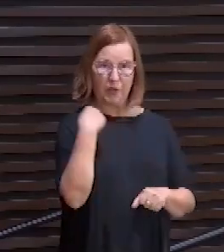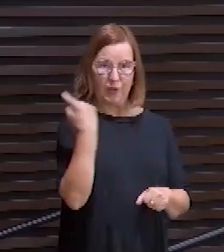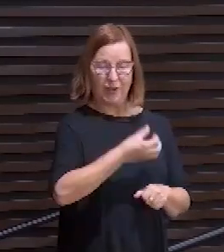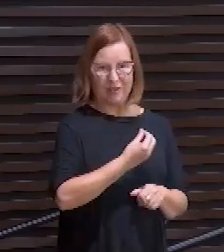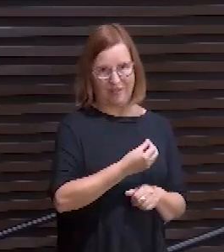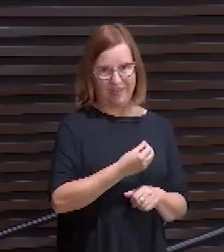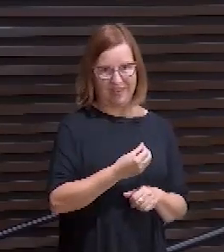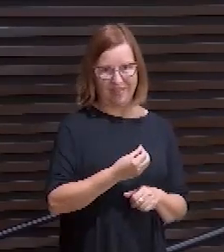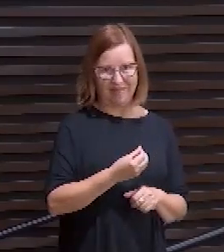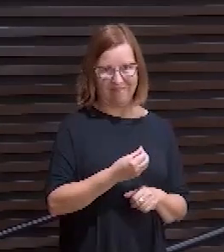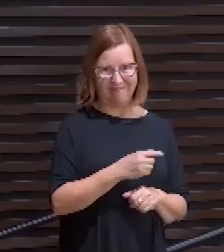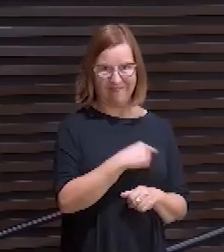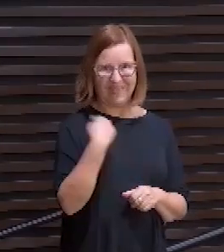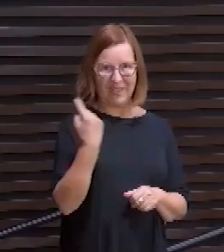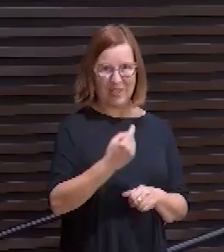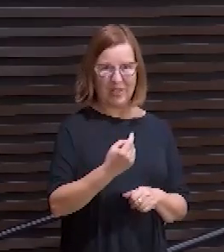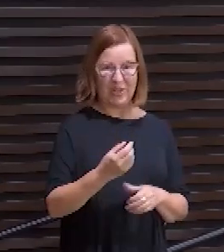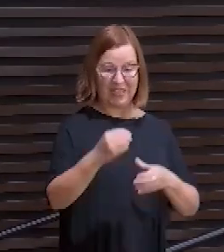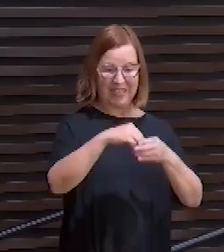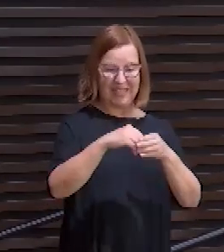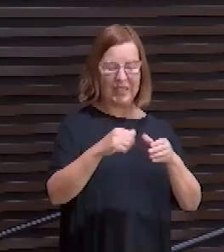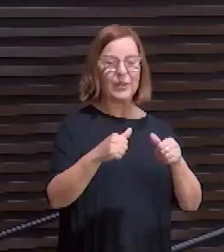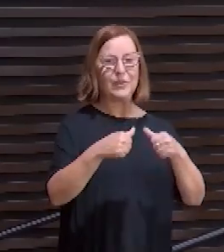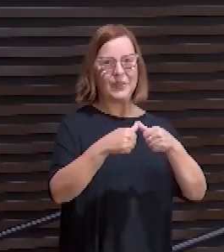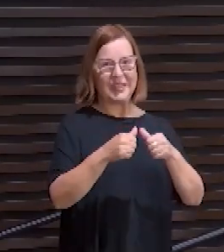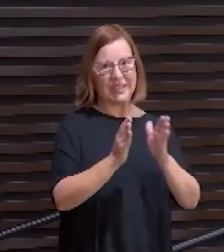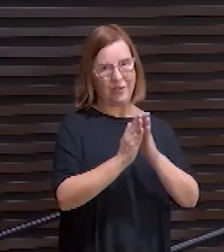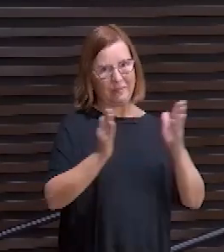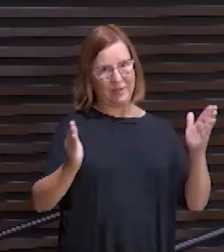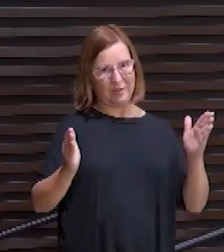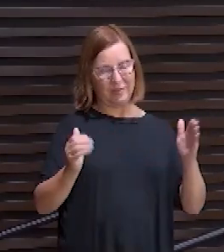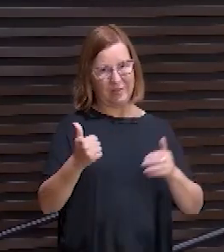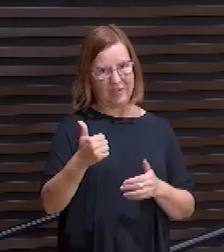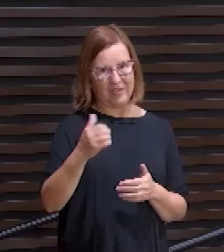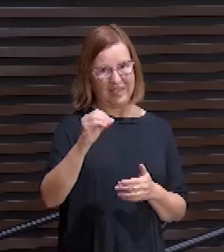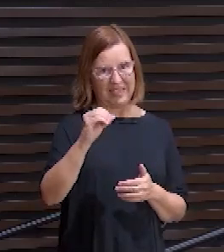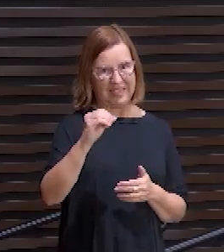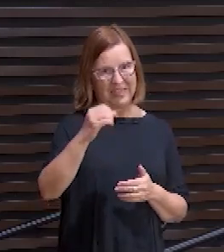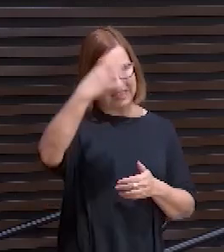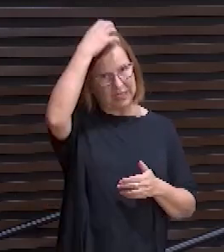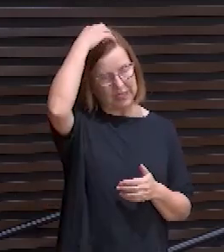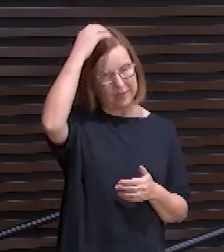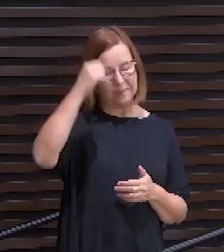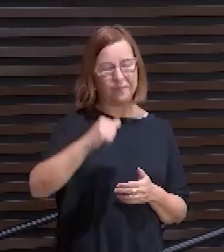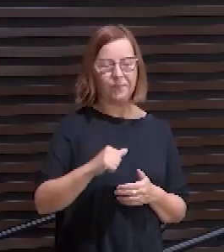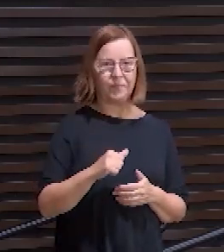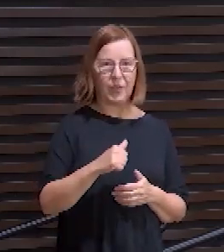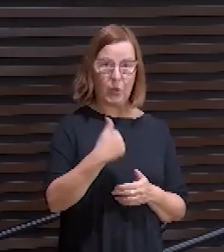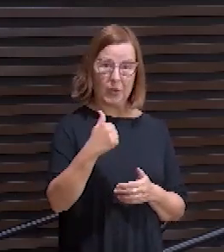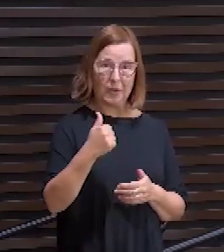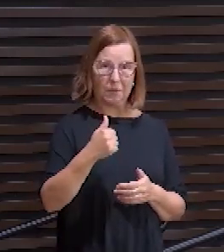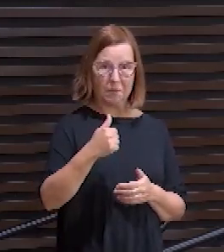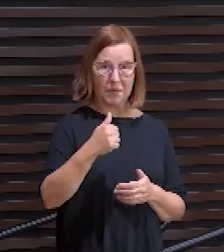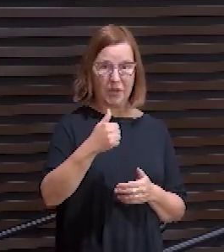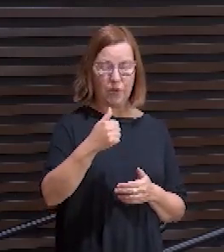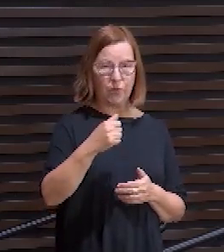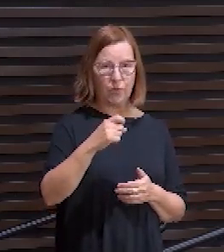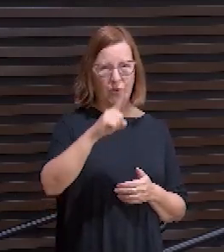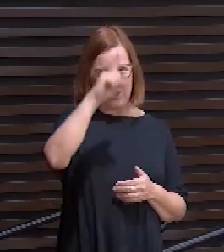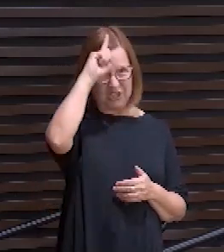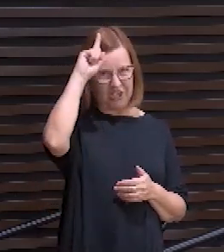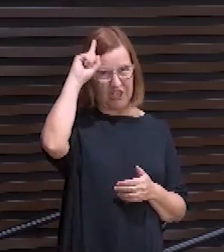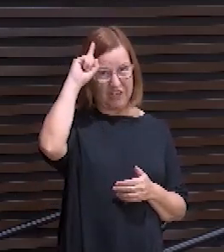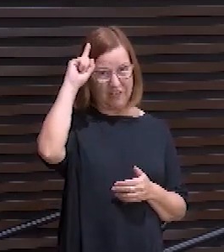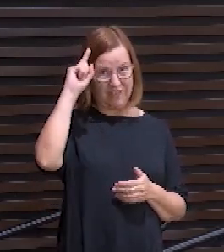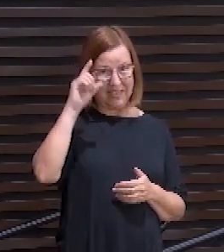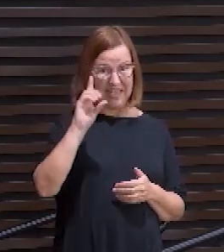aqui, dos 10 reis. E o 11º chifre, que Daniel se interessou para saber, a curiosidade